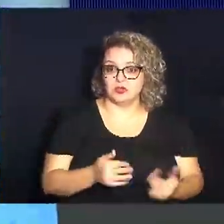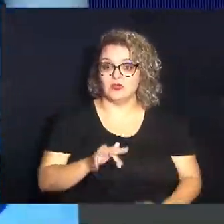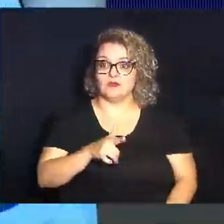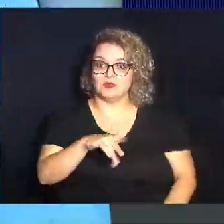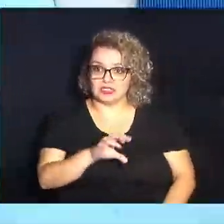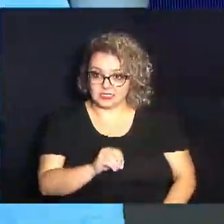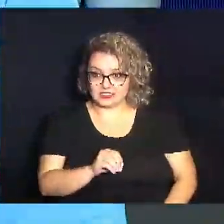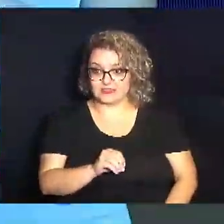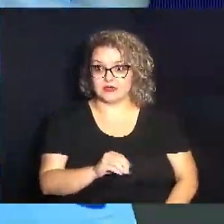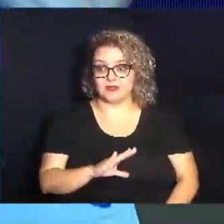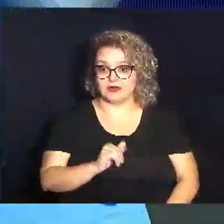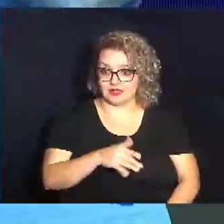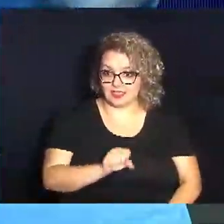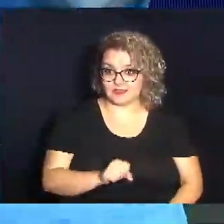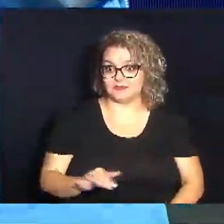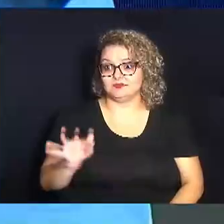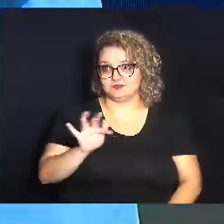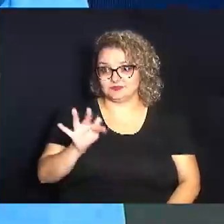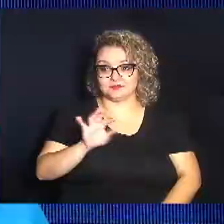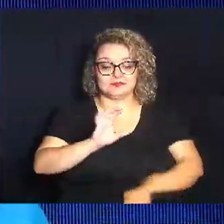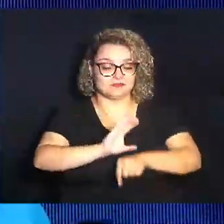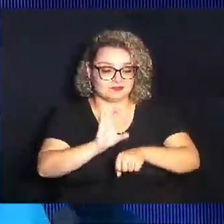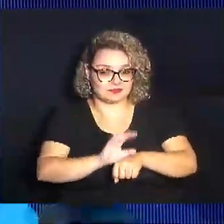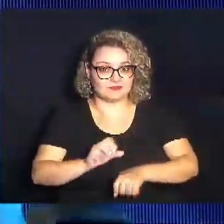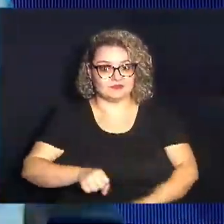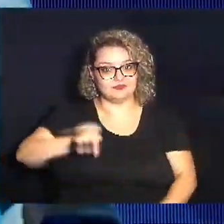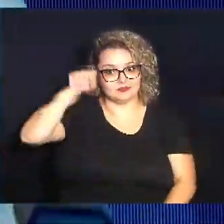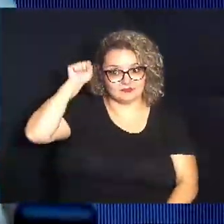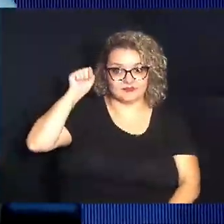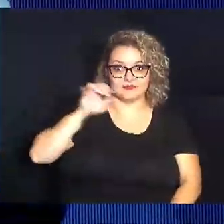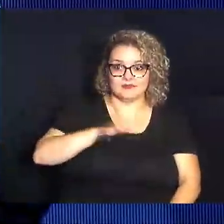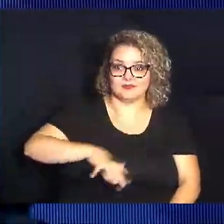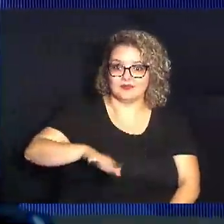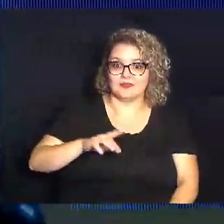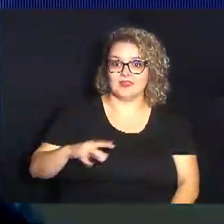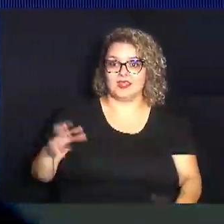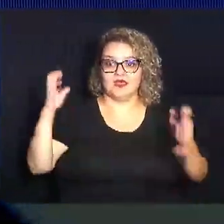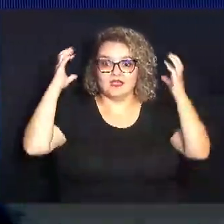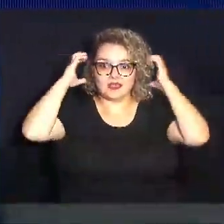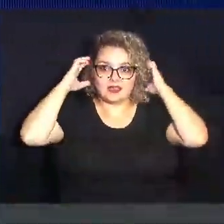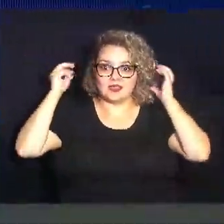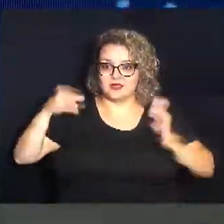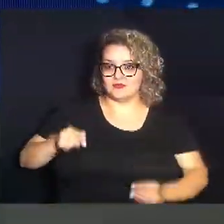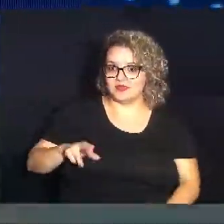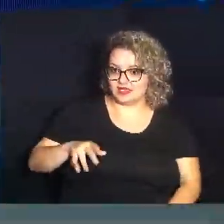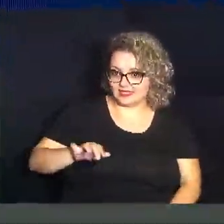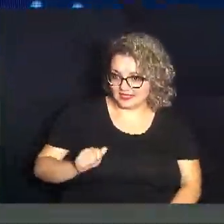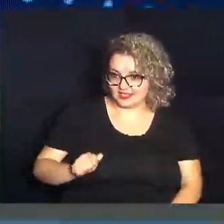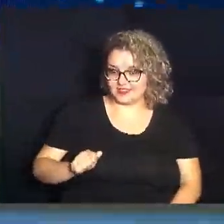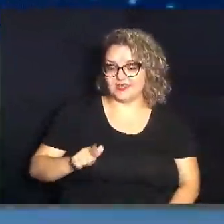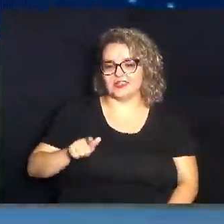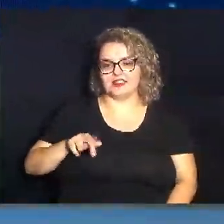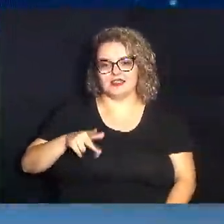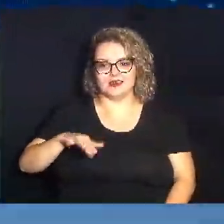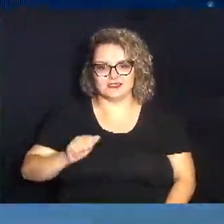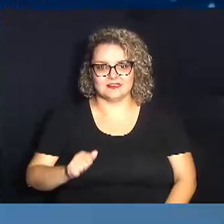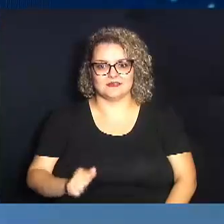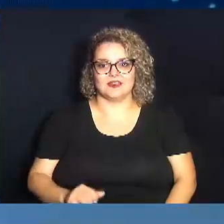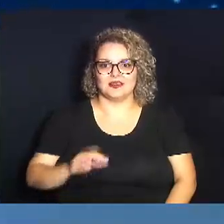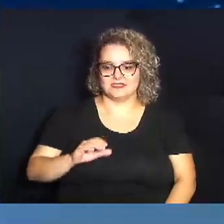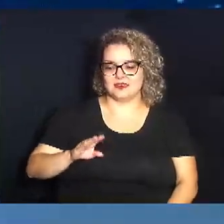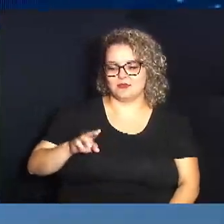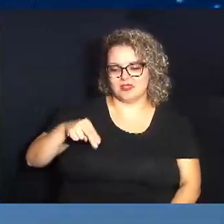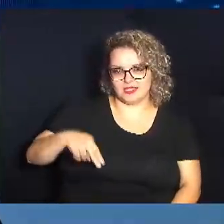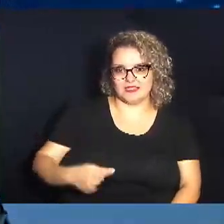na universidade por meio de cursinho pré-vestibular. Na categoria Rádio, Maria Carolina Garcia Rodrigues, da Rádio CBN